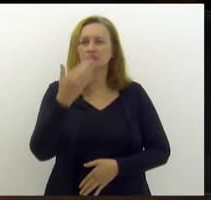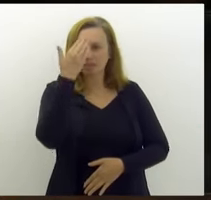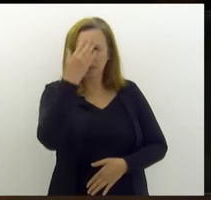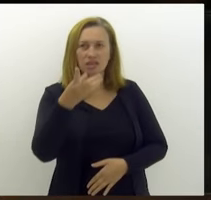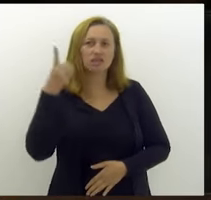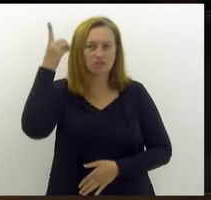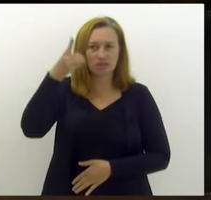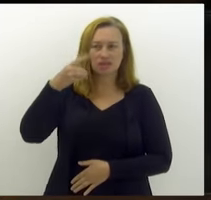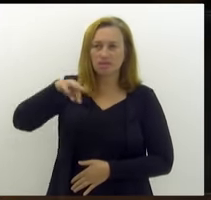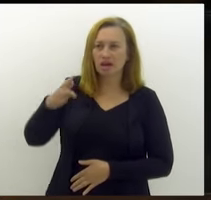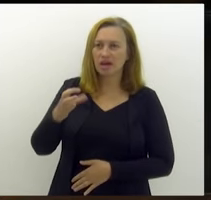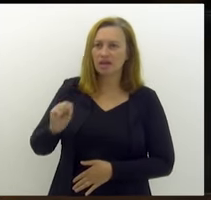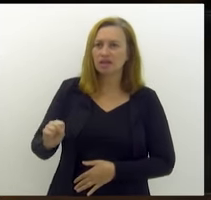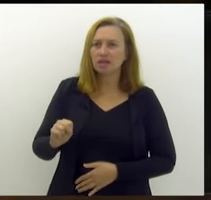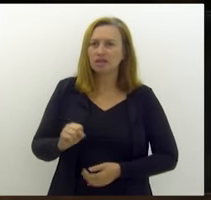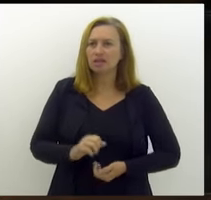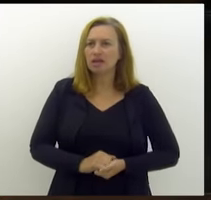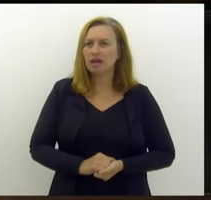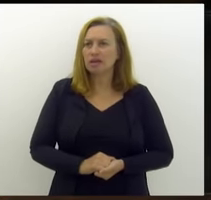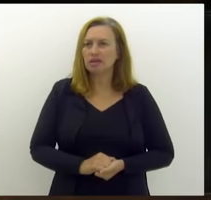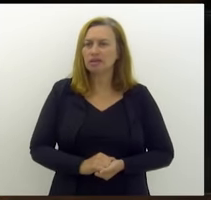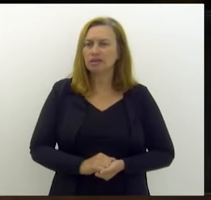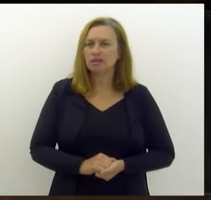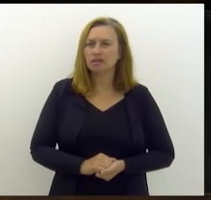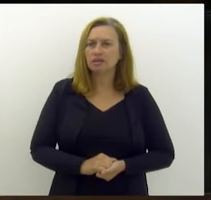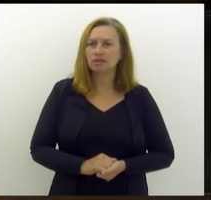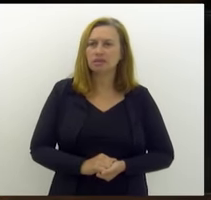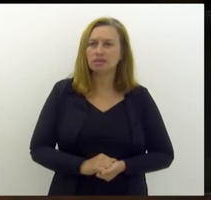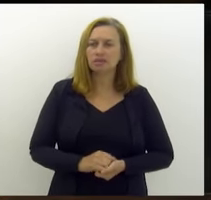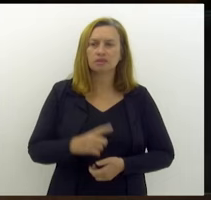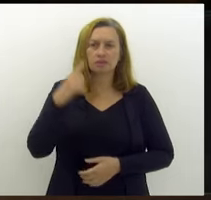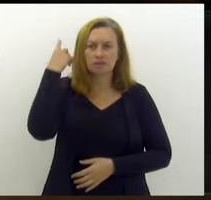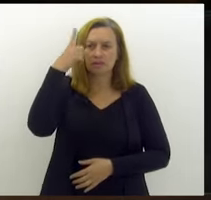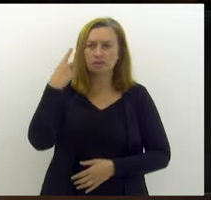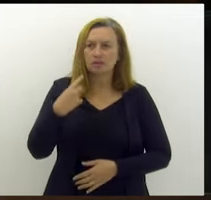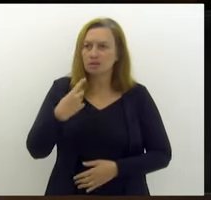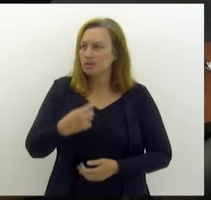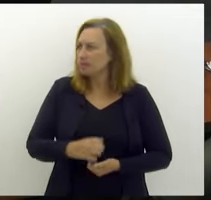Marina próximo oradora inscrita é a deputada Dani